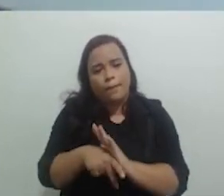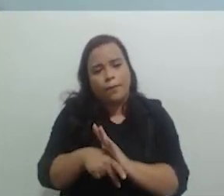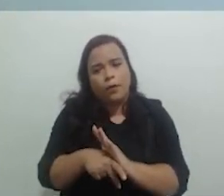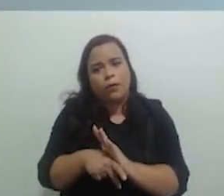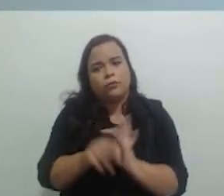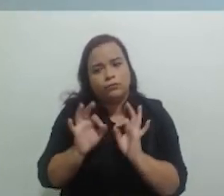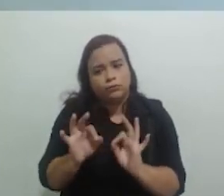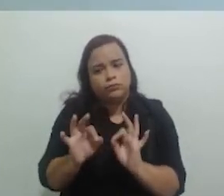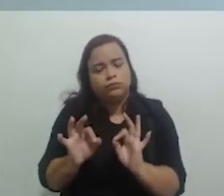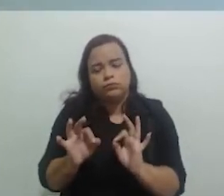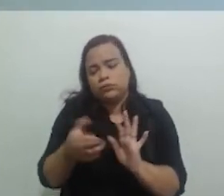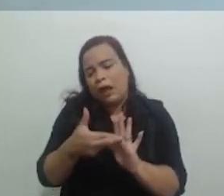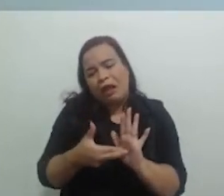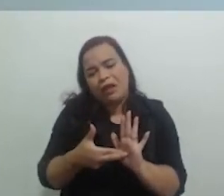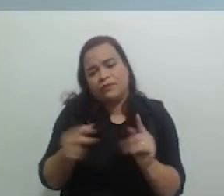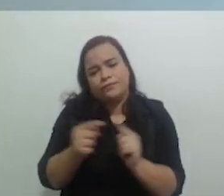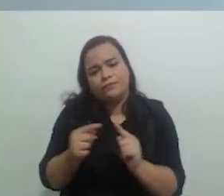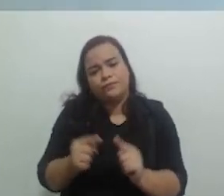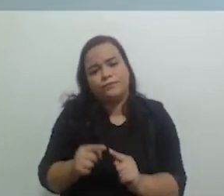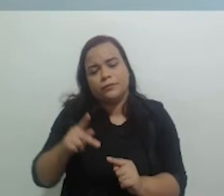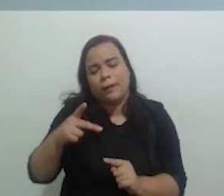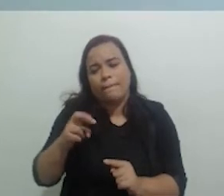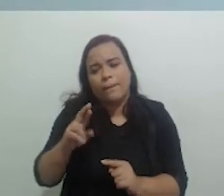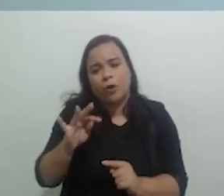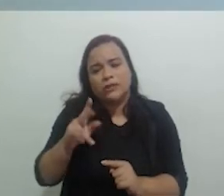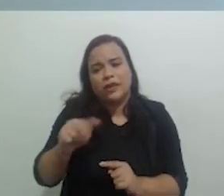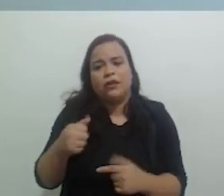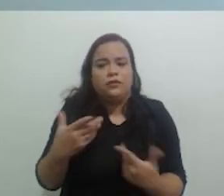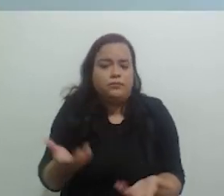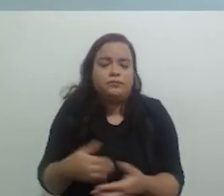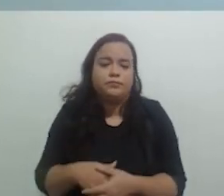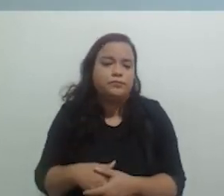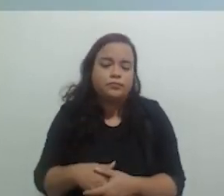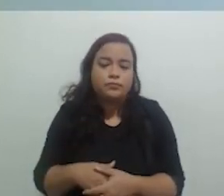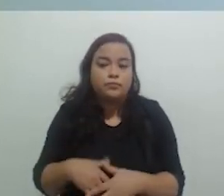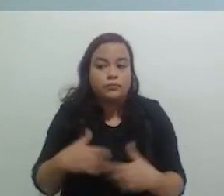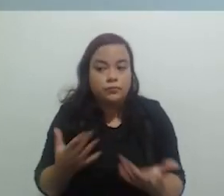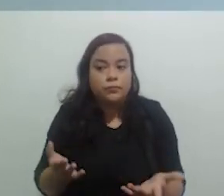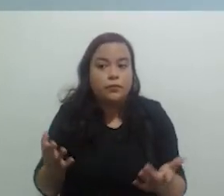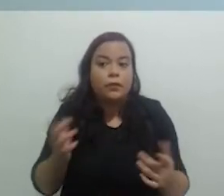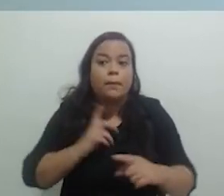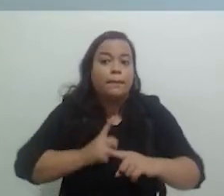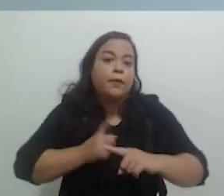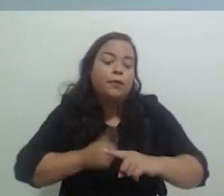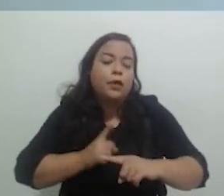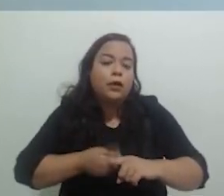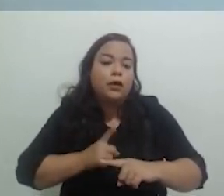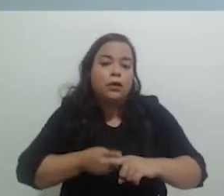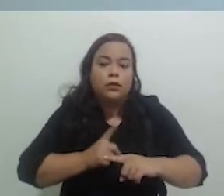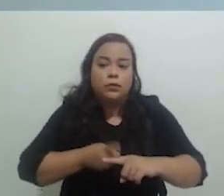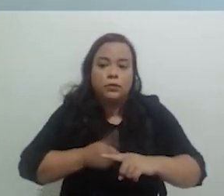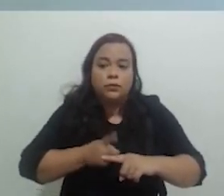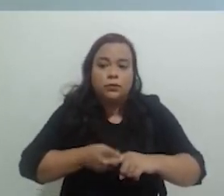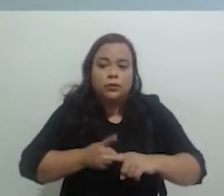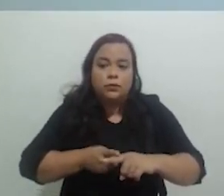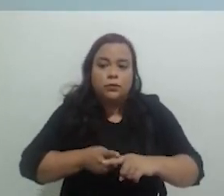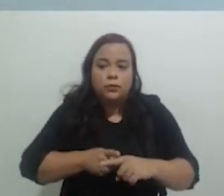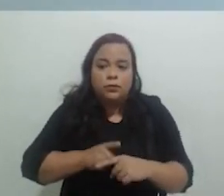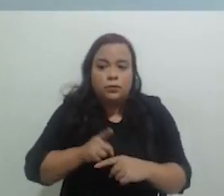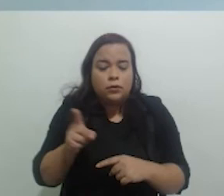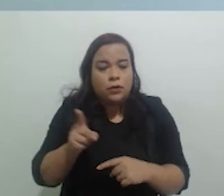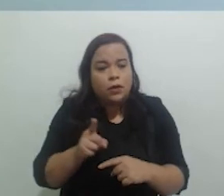isso, se criou toda essa problemática. Tanto é, desembargador Mauri, tanto é que na portaria... Pode observar, tem a mesma